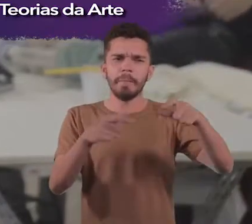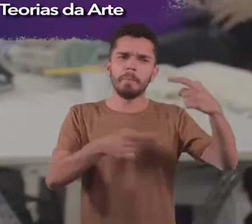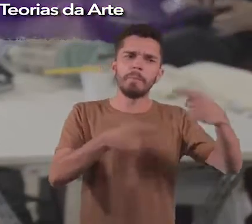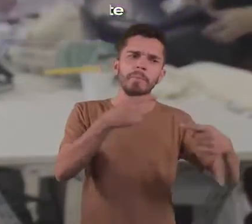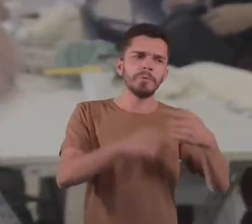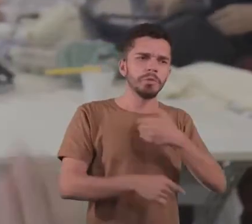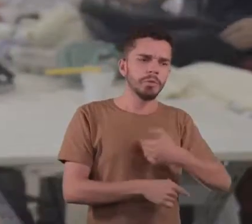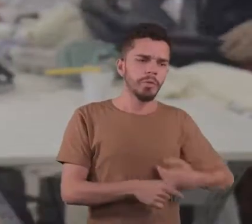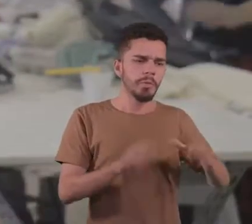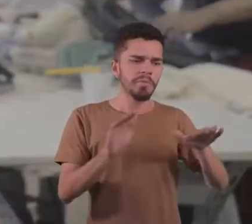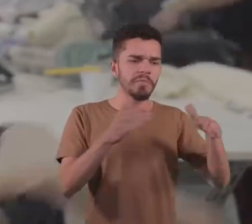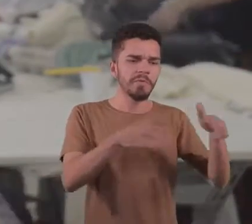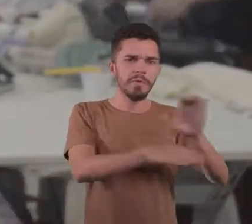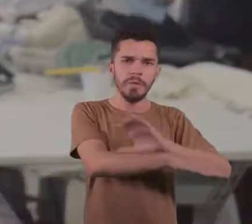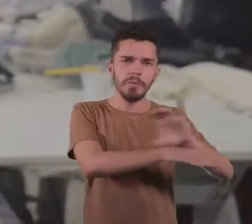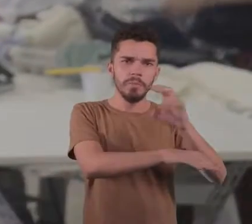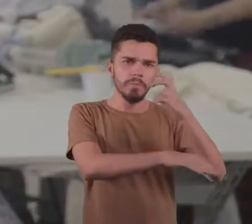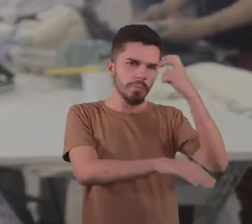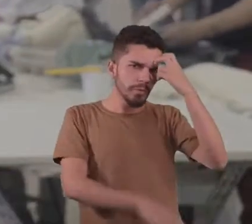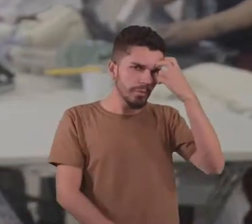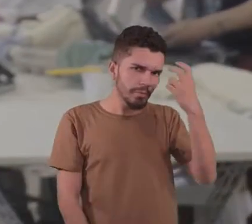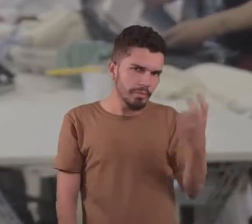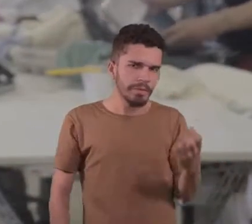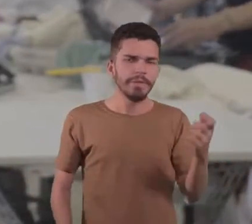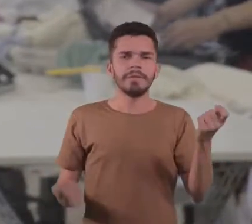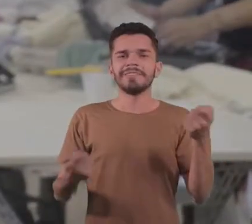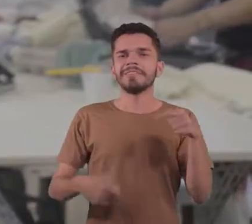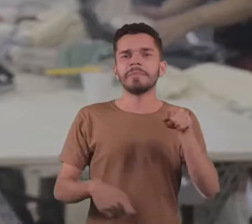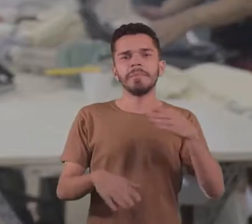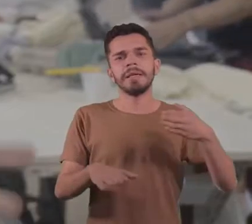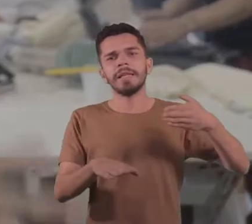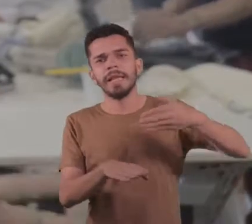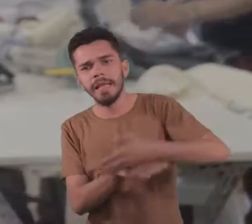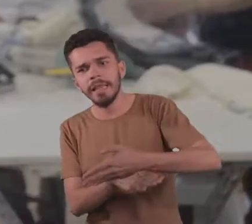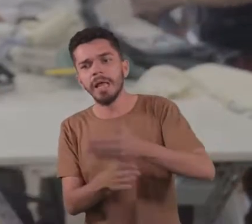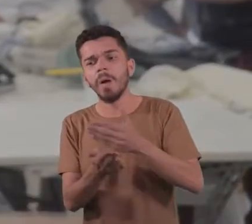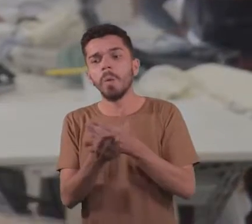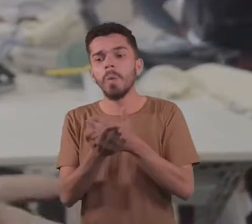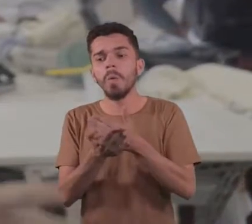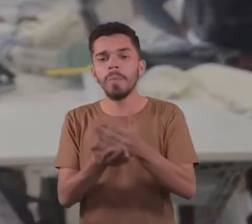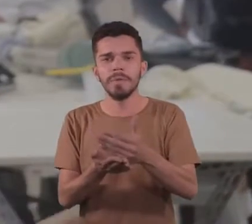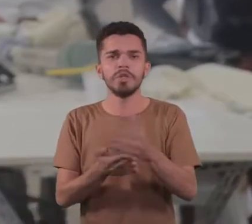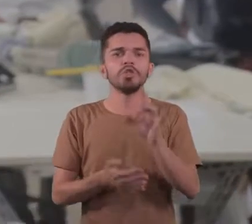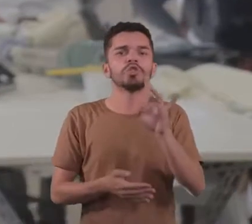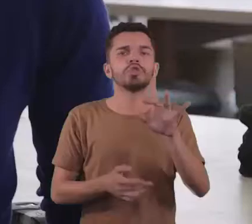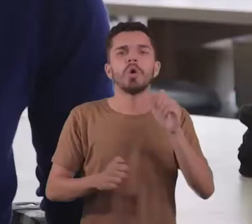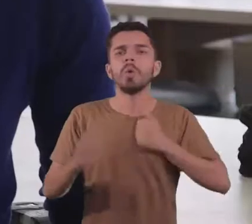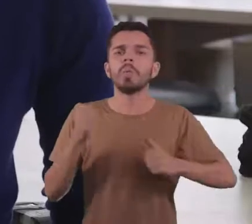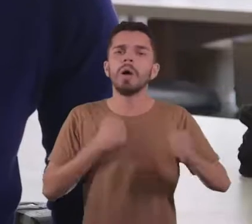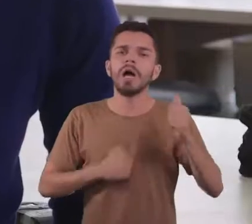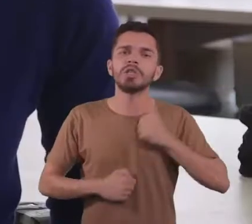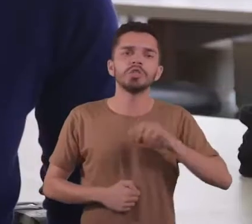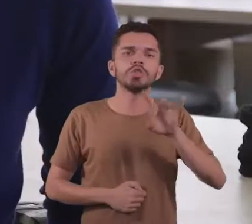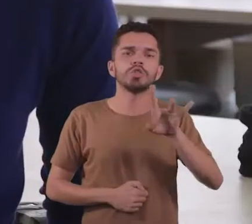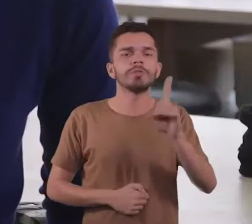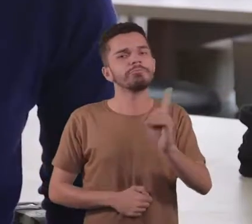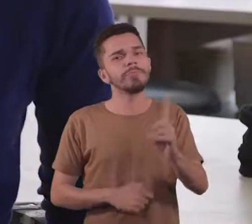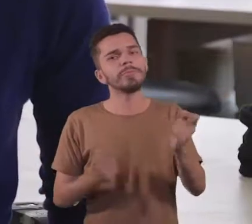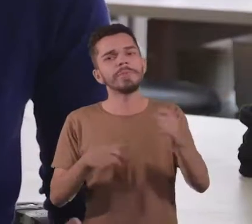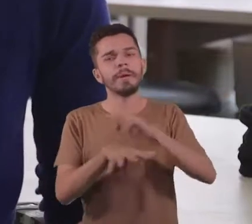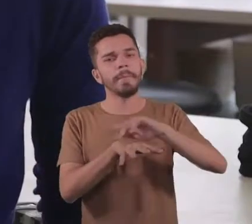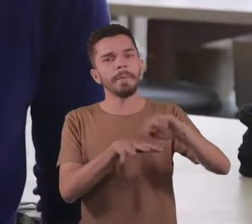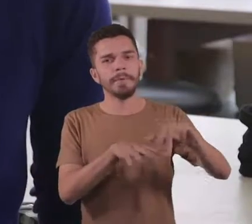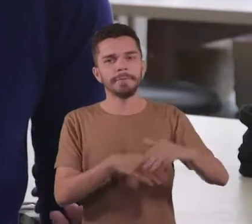públicas, né, voltadas para a cultura, onde ele pode entrar e atuar, não simplesmente como artista. Na